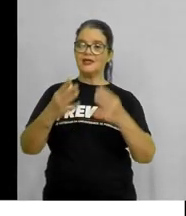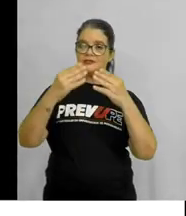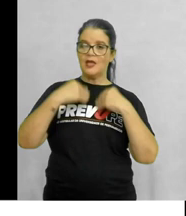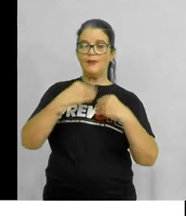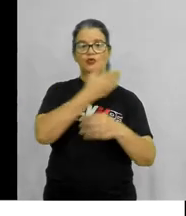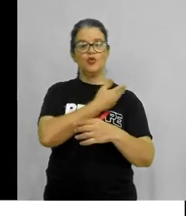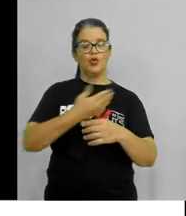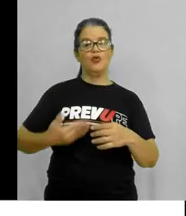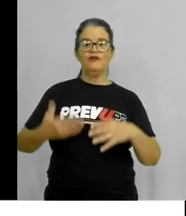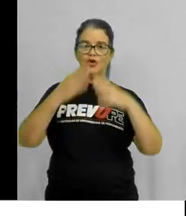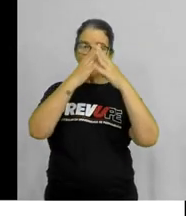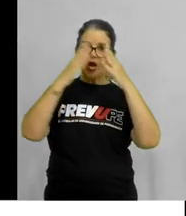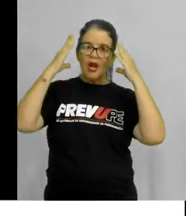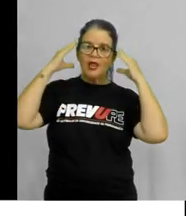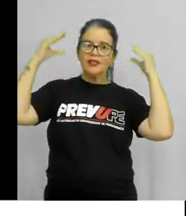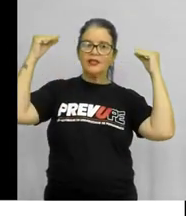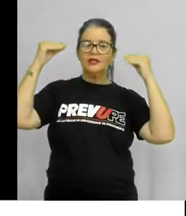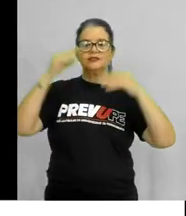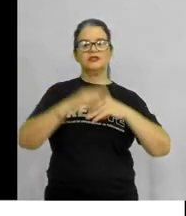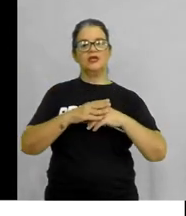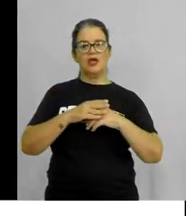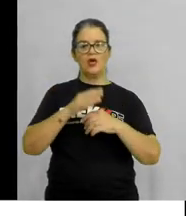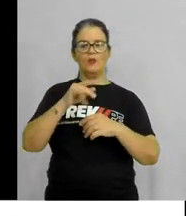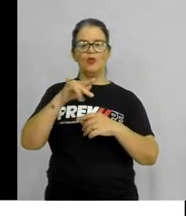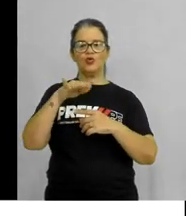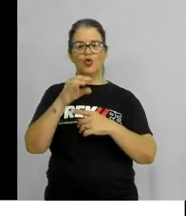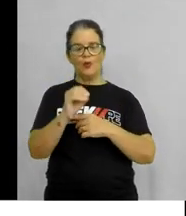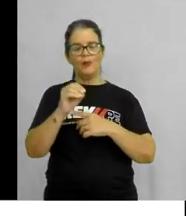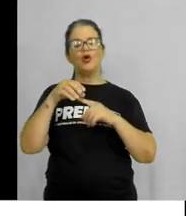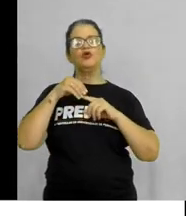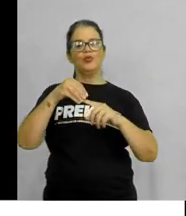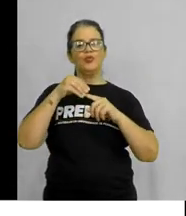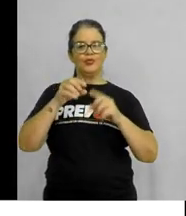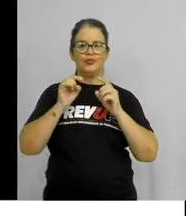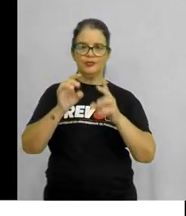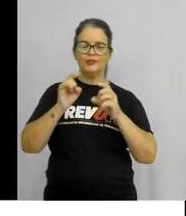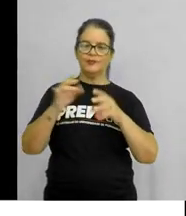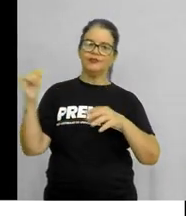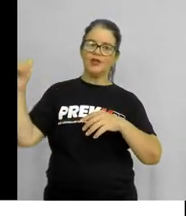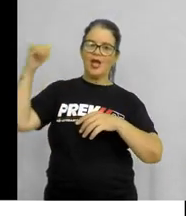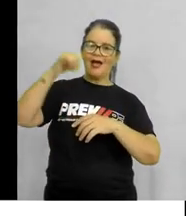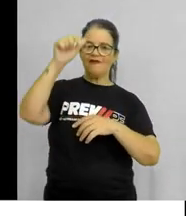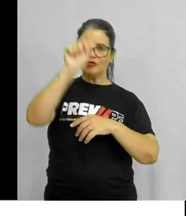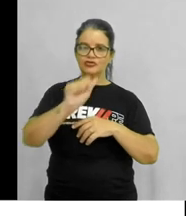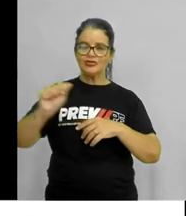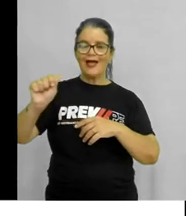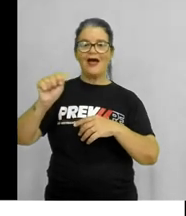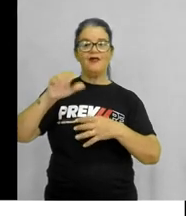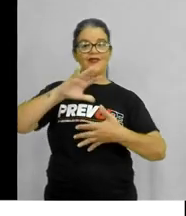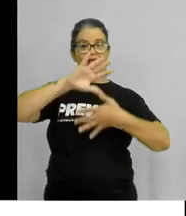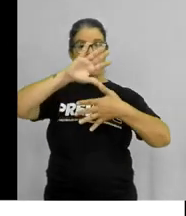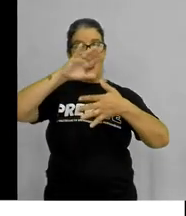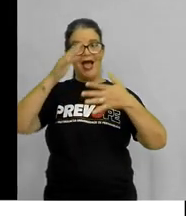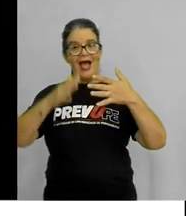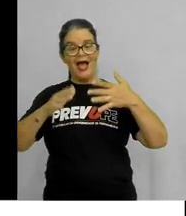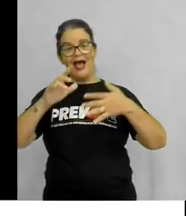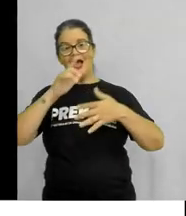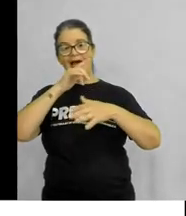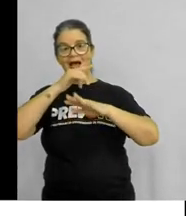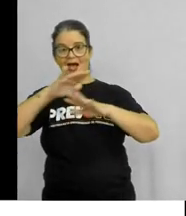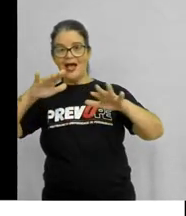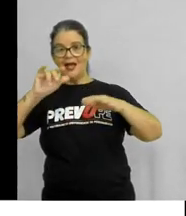do governo Holandês o monopólio do Comércio com as regiões da África Atlântica e da